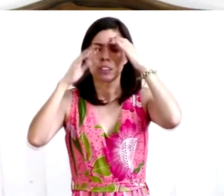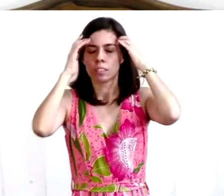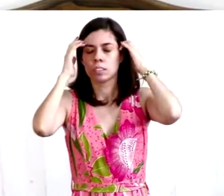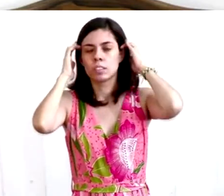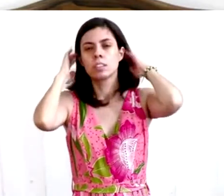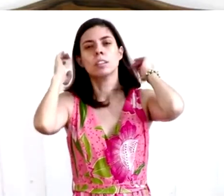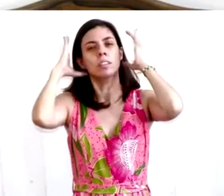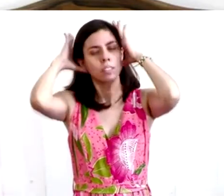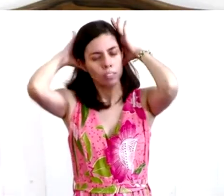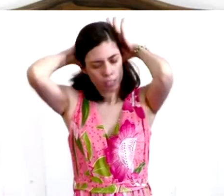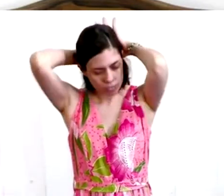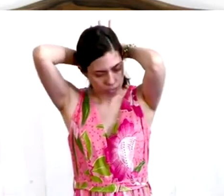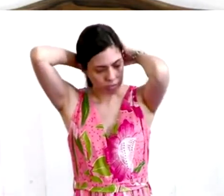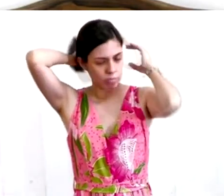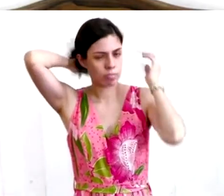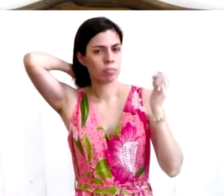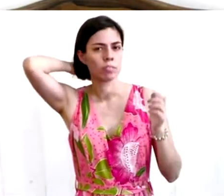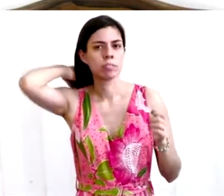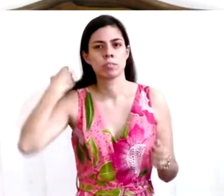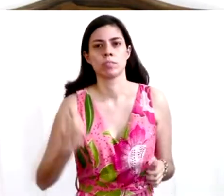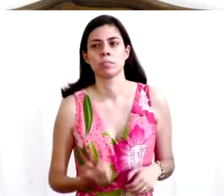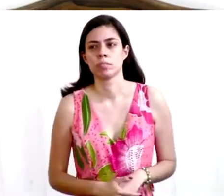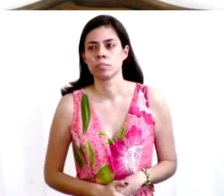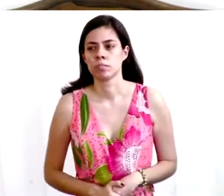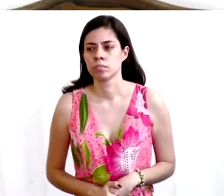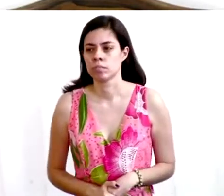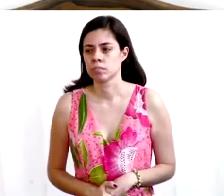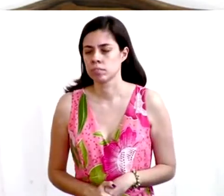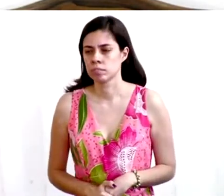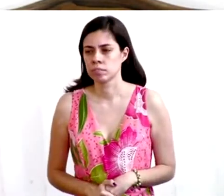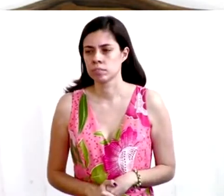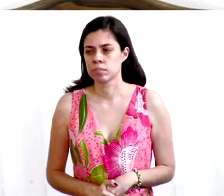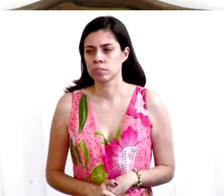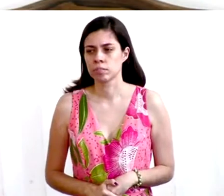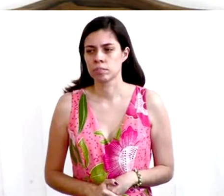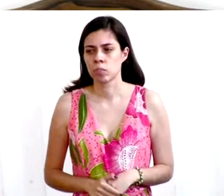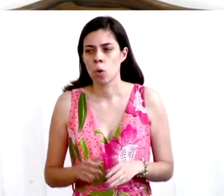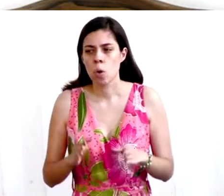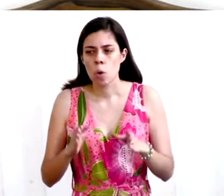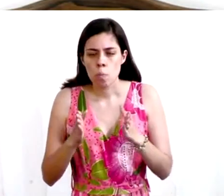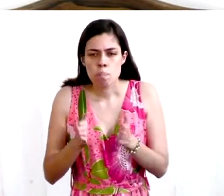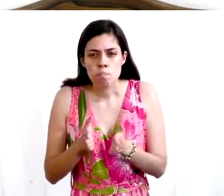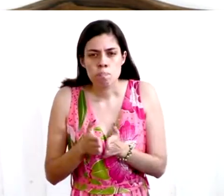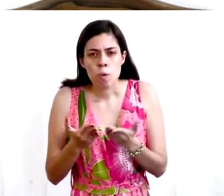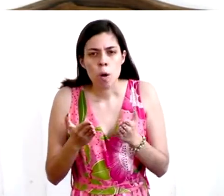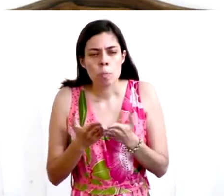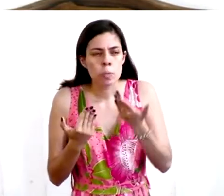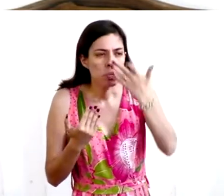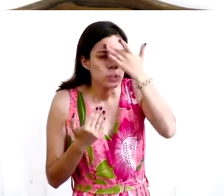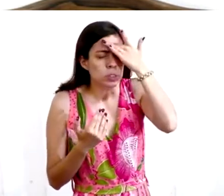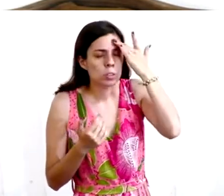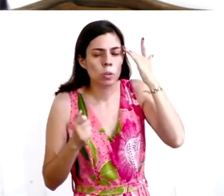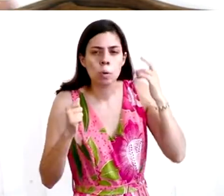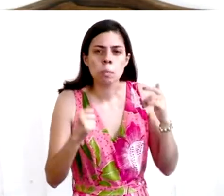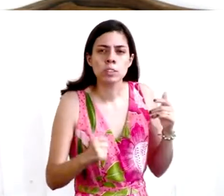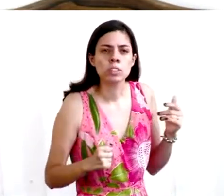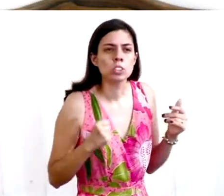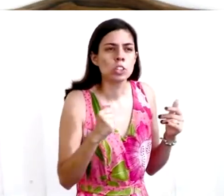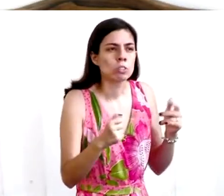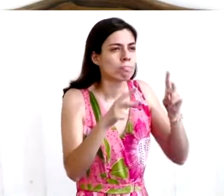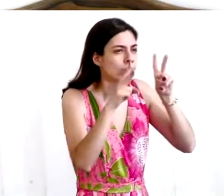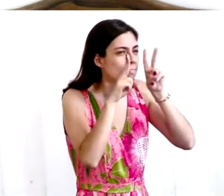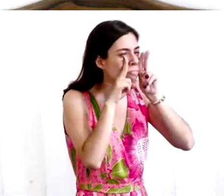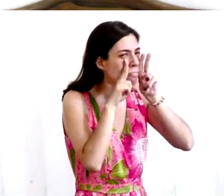de Deus. Foram os pobres, os desprezados, que contemplaram o Rei chegando. E